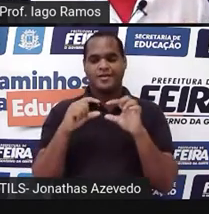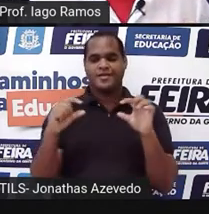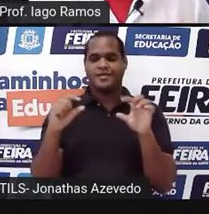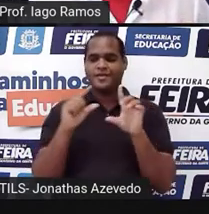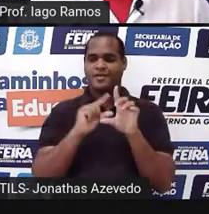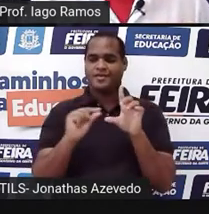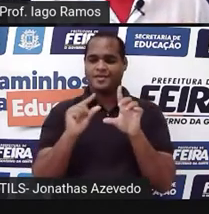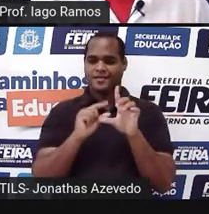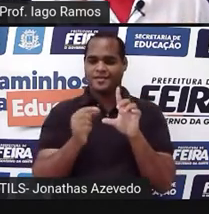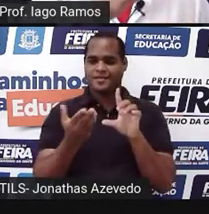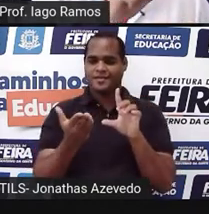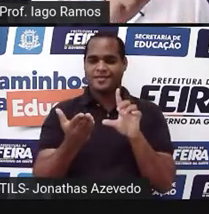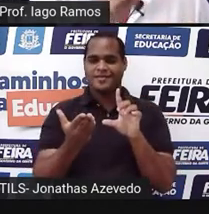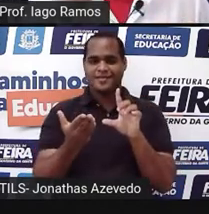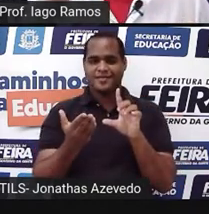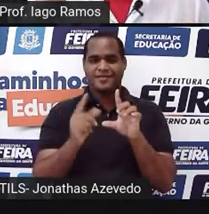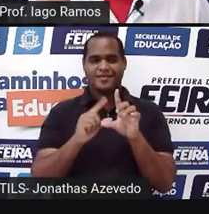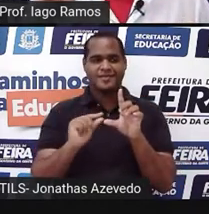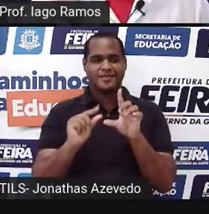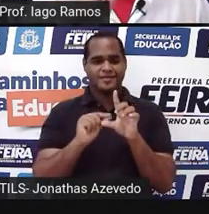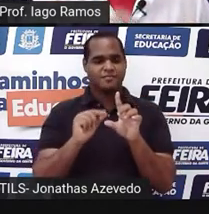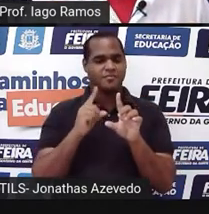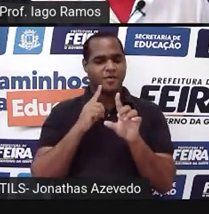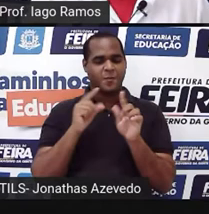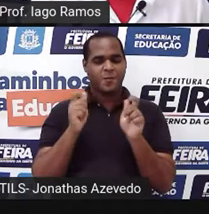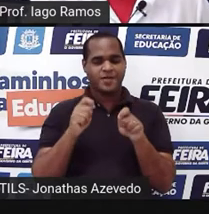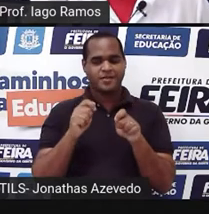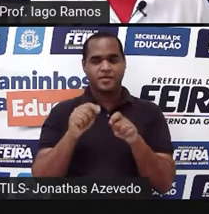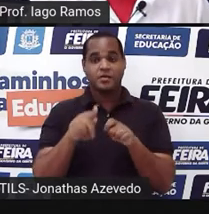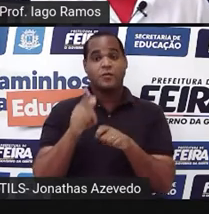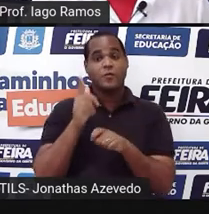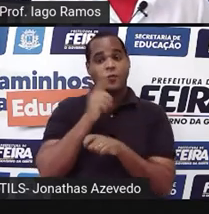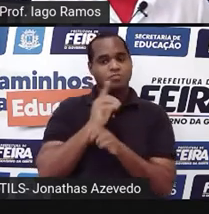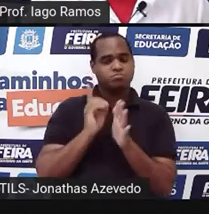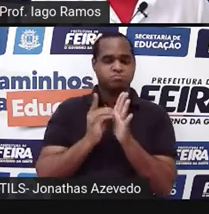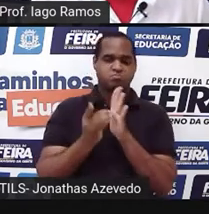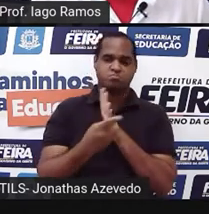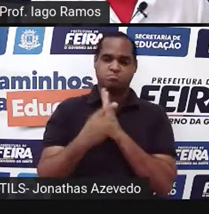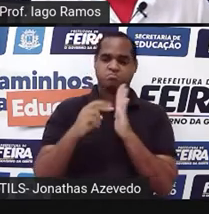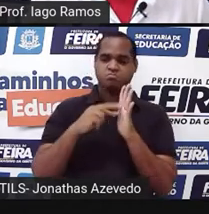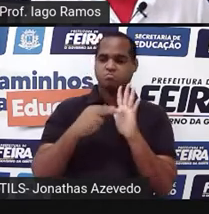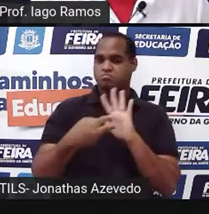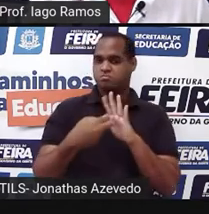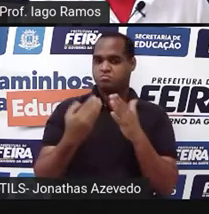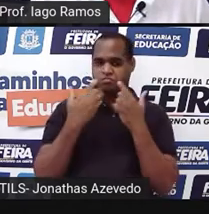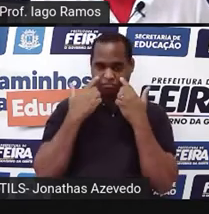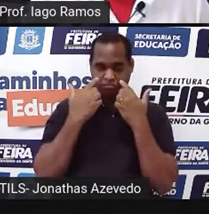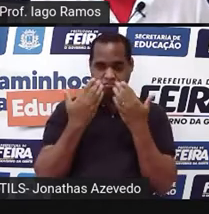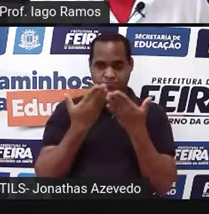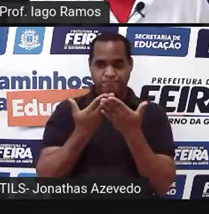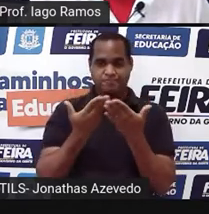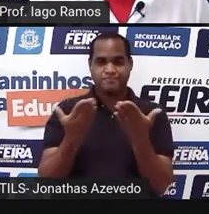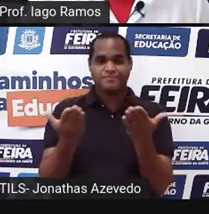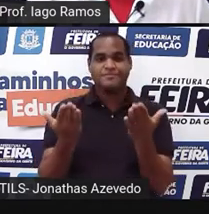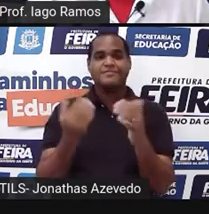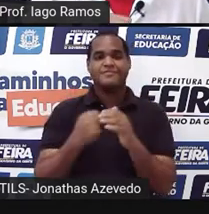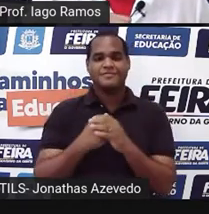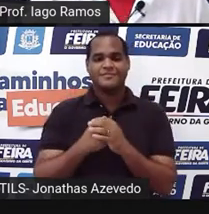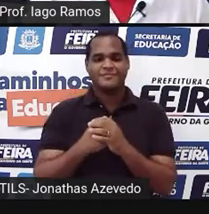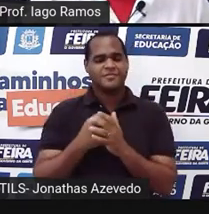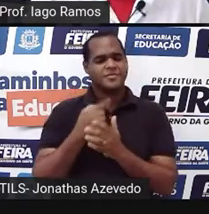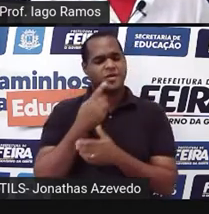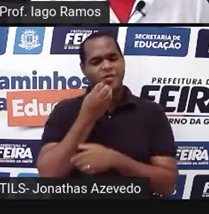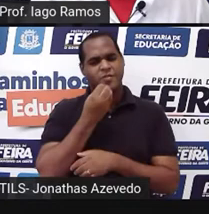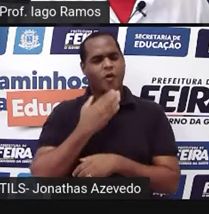linkzinho na tela, tá bom? Eu consegui encontrar esse significado de semelhança e eu